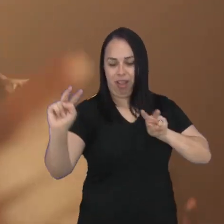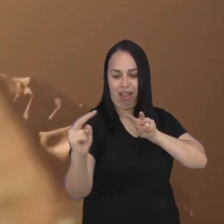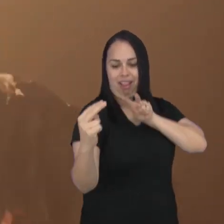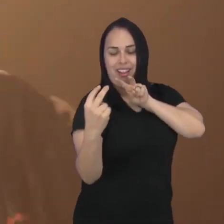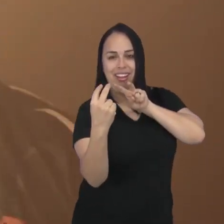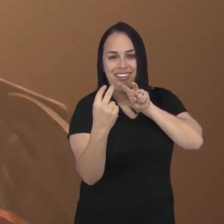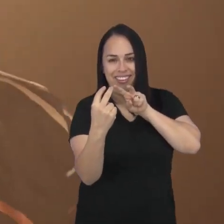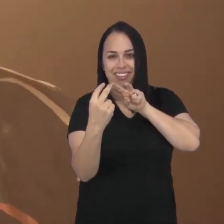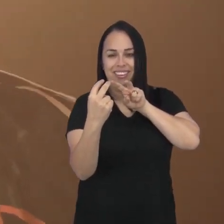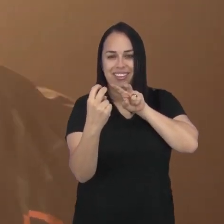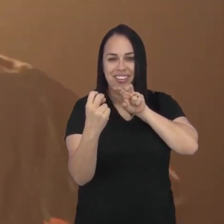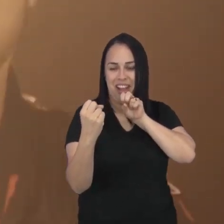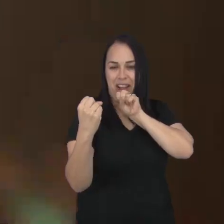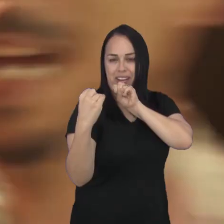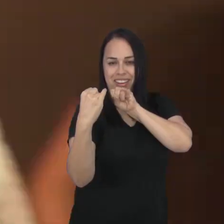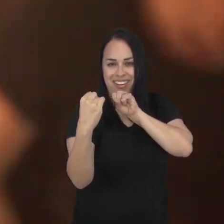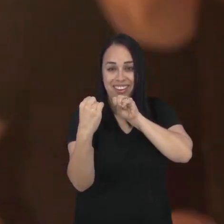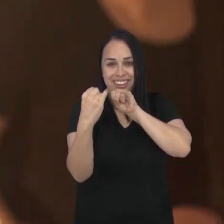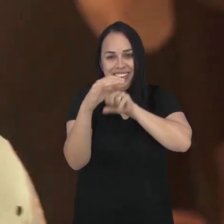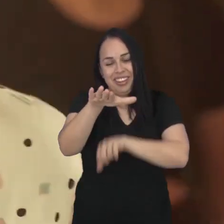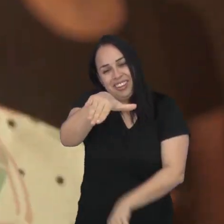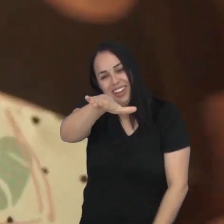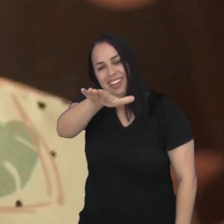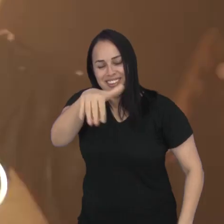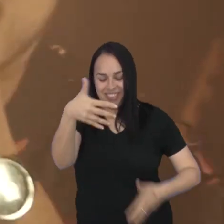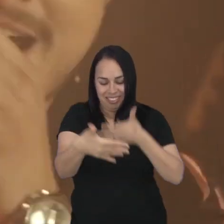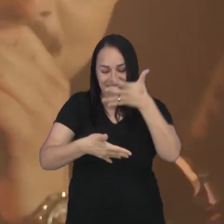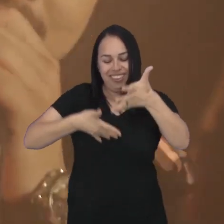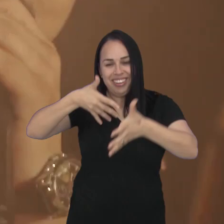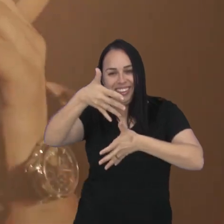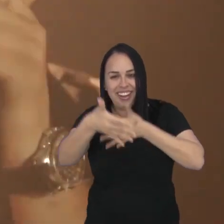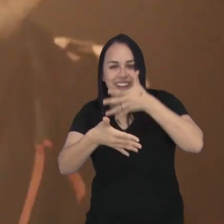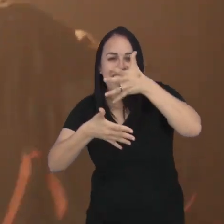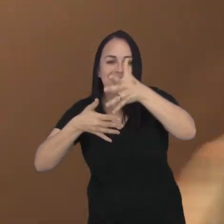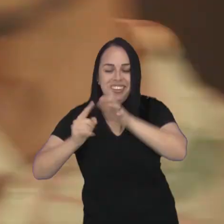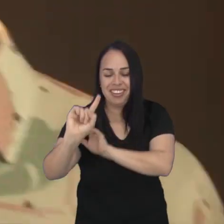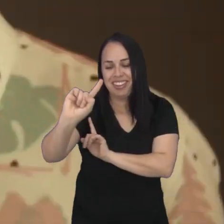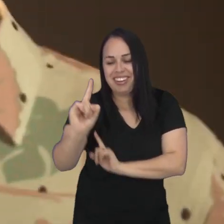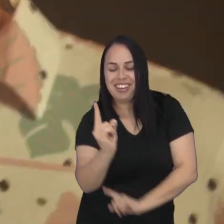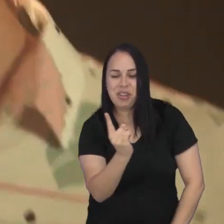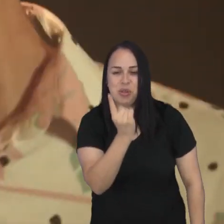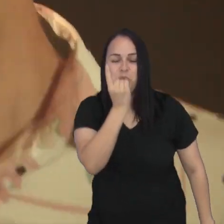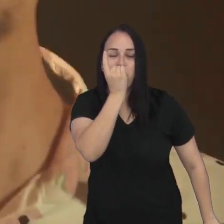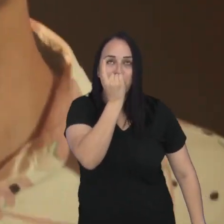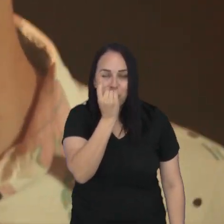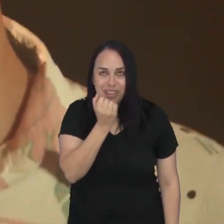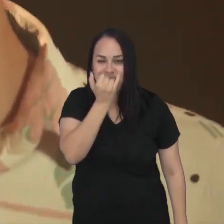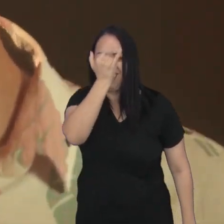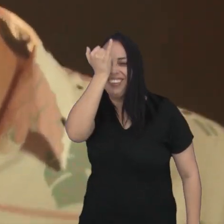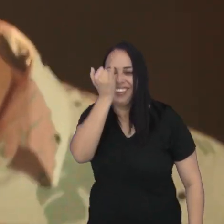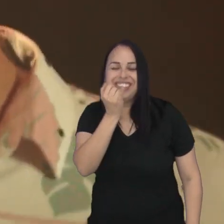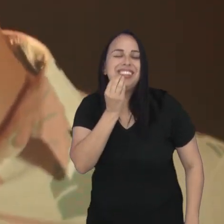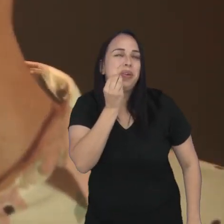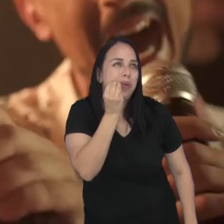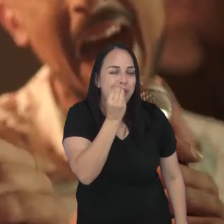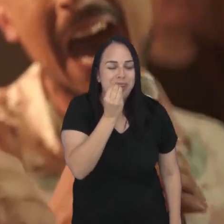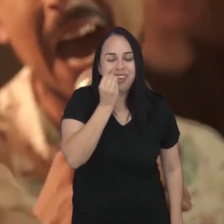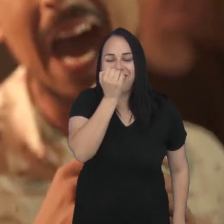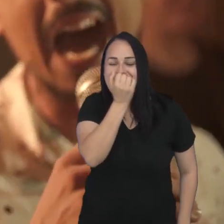meus olhos, dava uma piscadinha. Ei menina, só pra te avisar, o que você beijou foi a minha